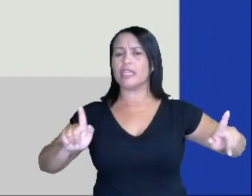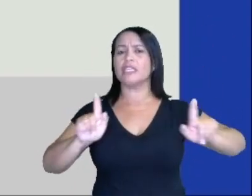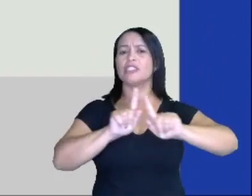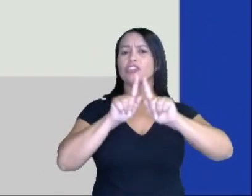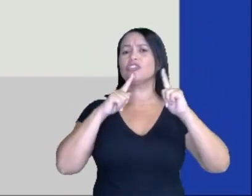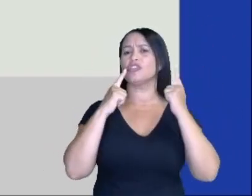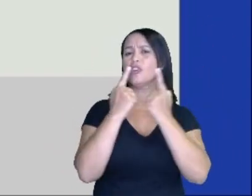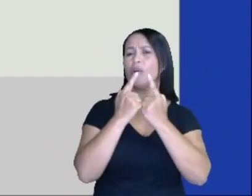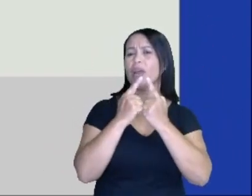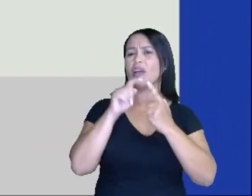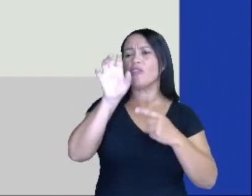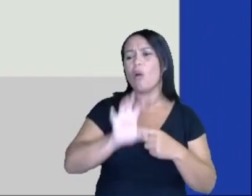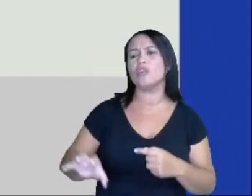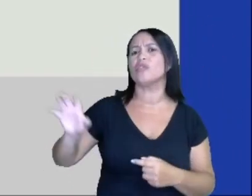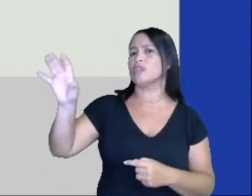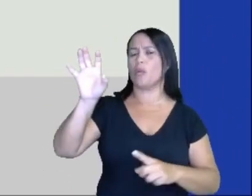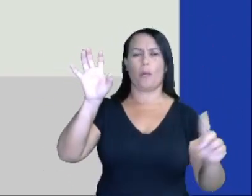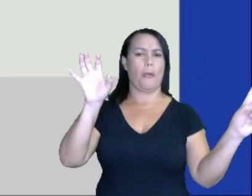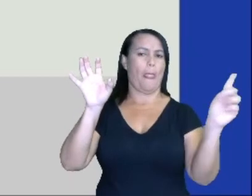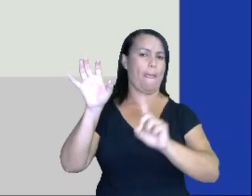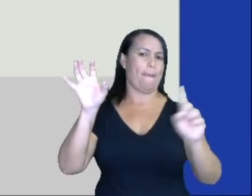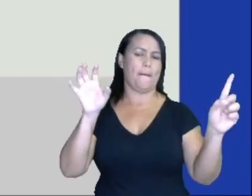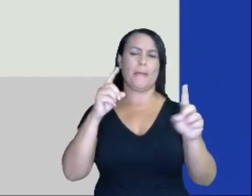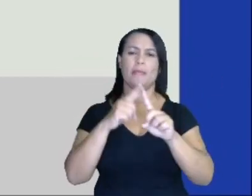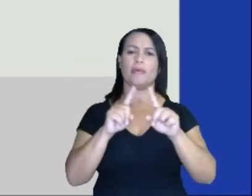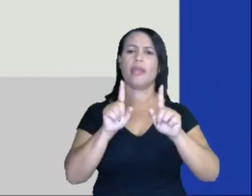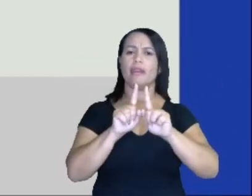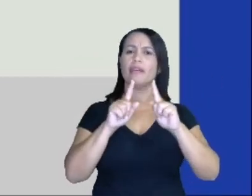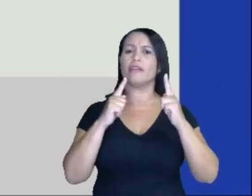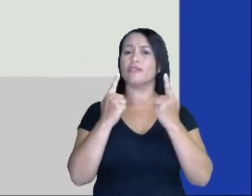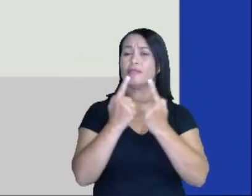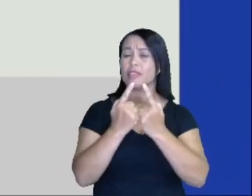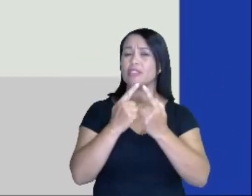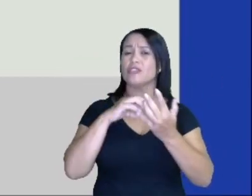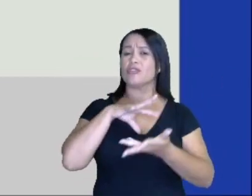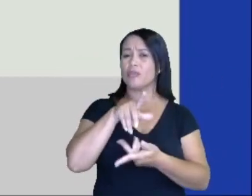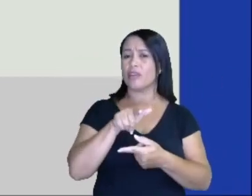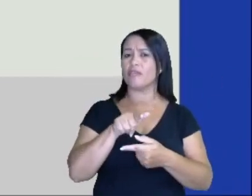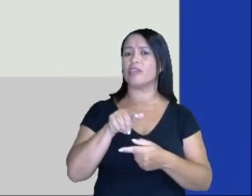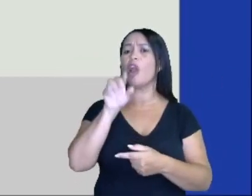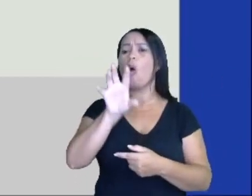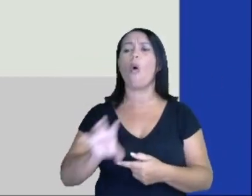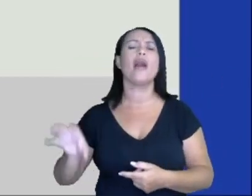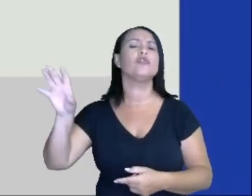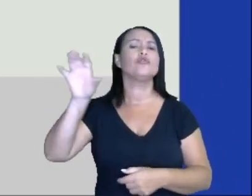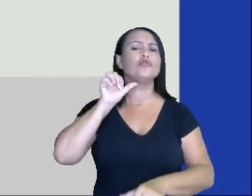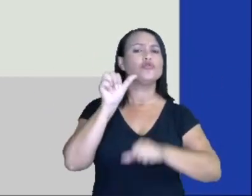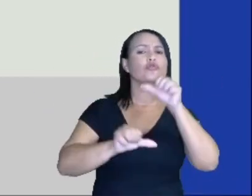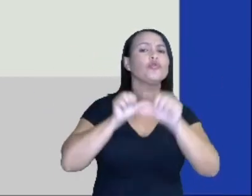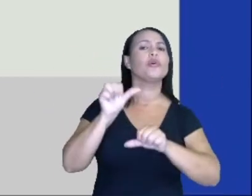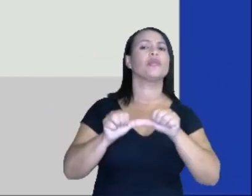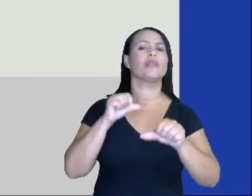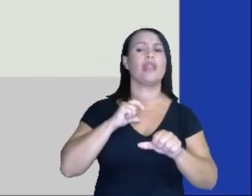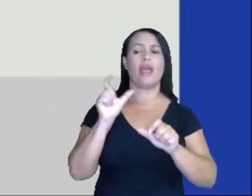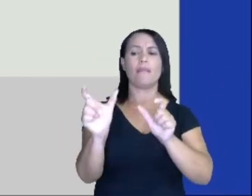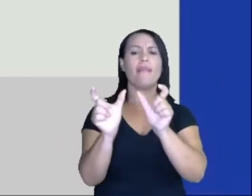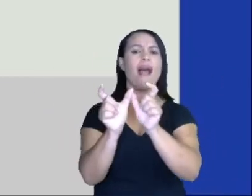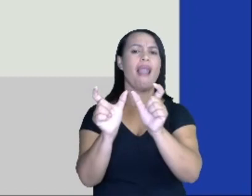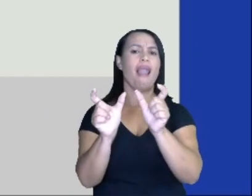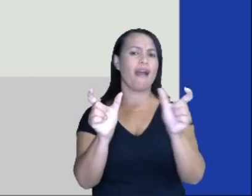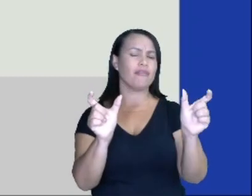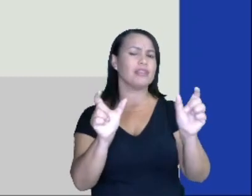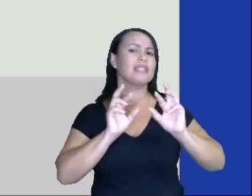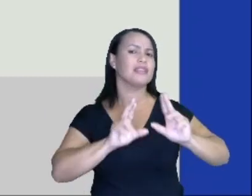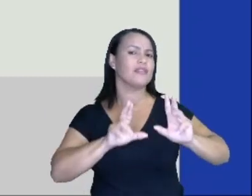ou regional? Não. Porque a variante geográfica ou regional só acontece quando há modificações nas palavras, nos nomes